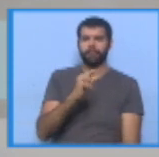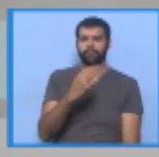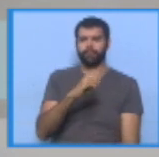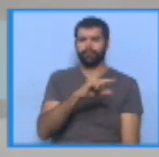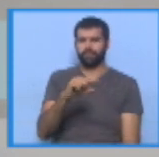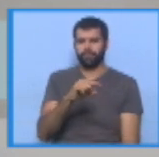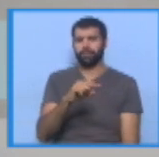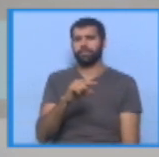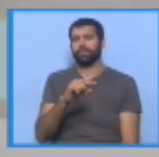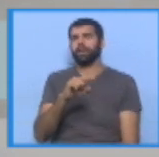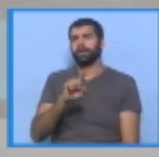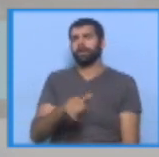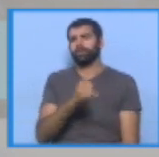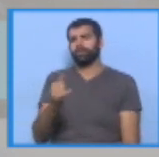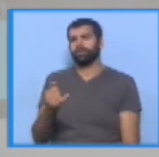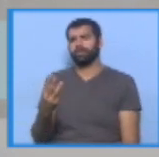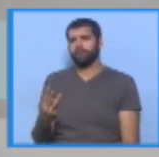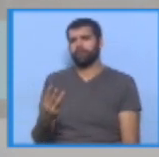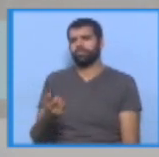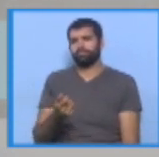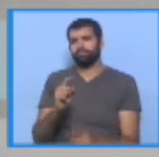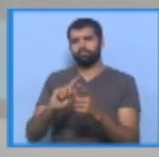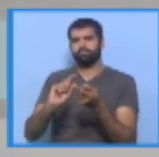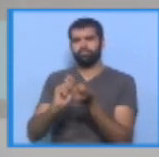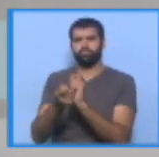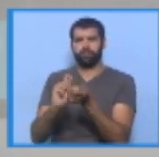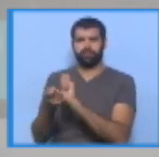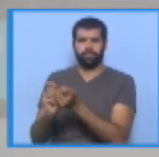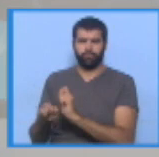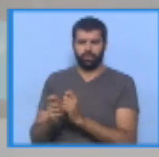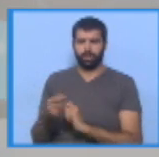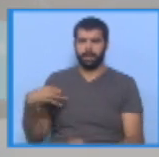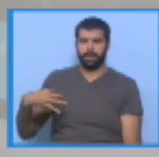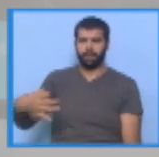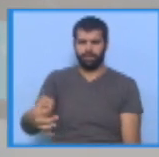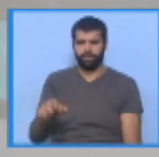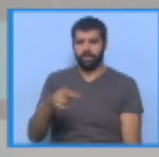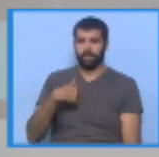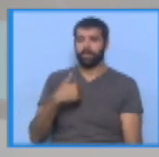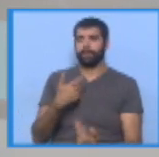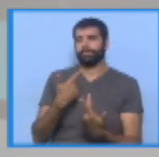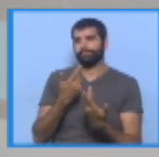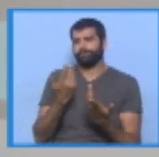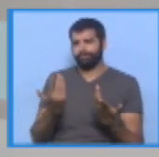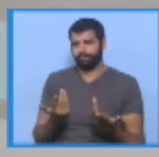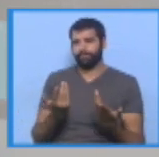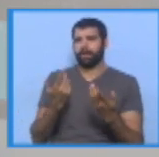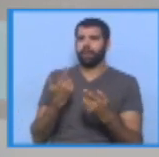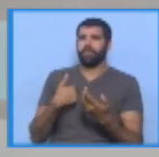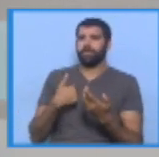da Sé Catedral, e depois há 3 que são variáveis todos os anos. É muito participada e muito admirada